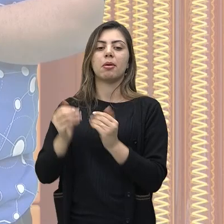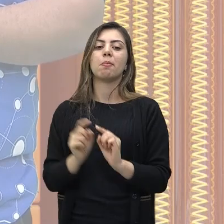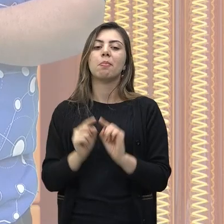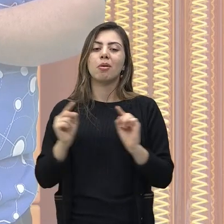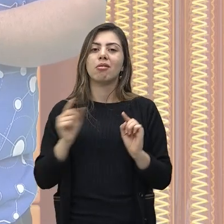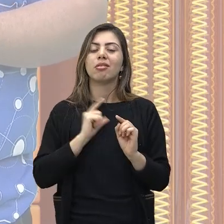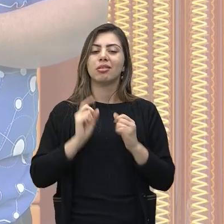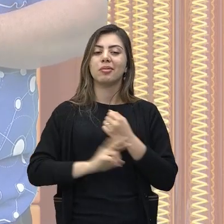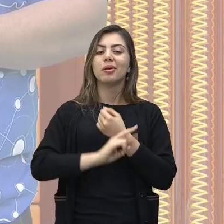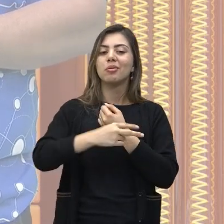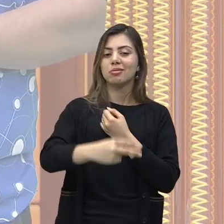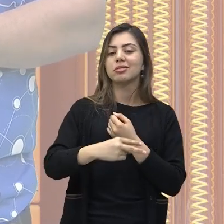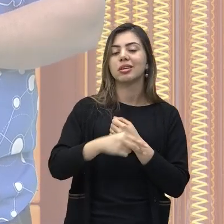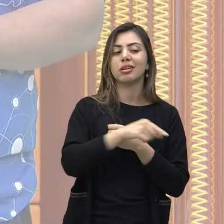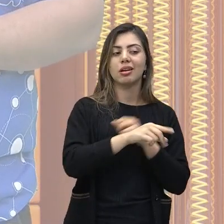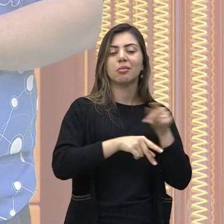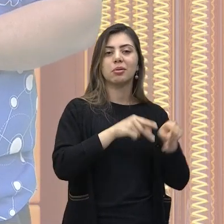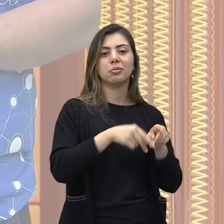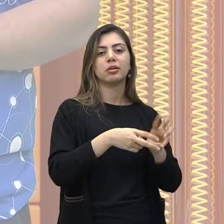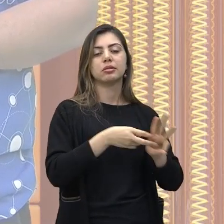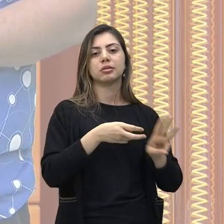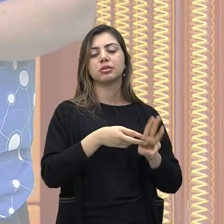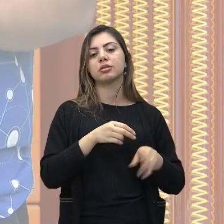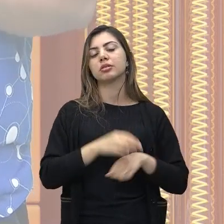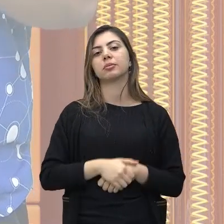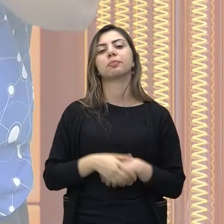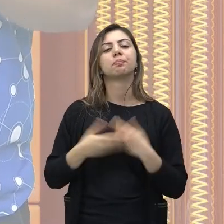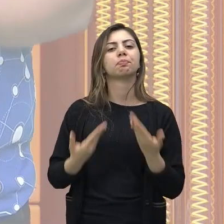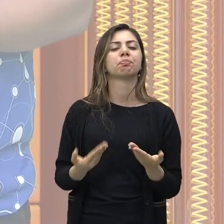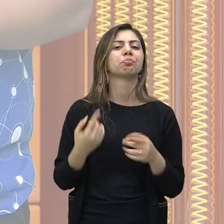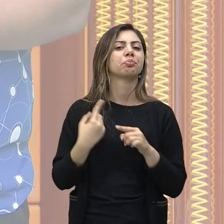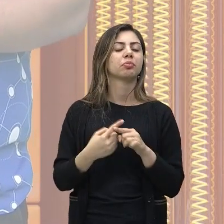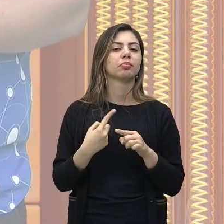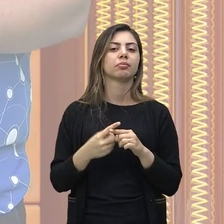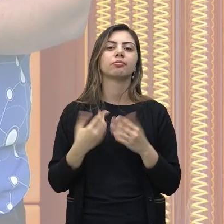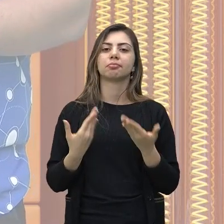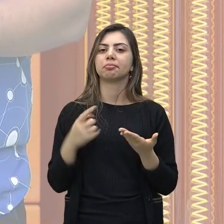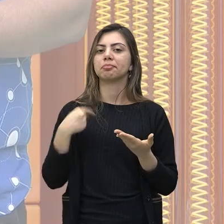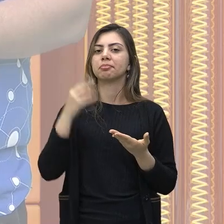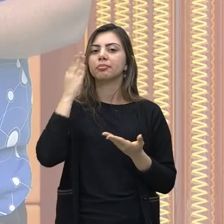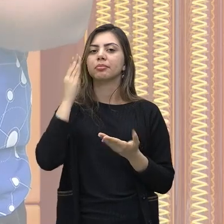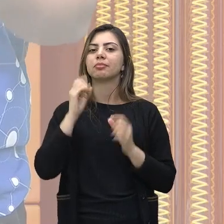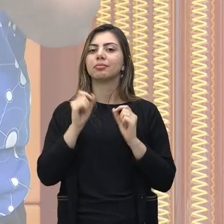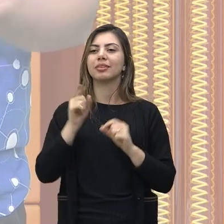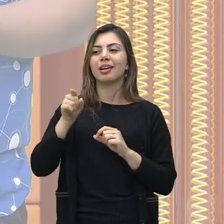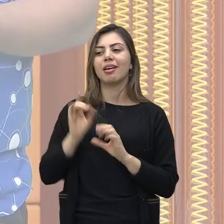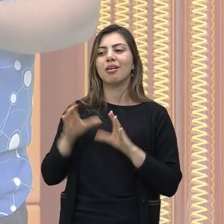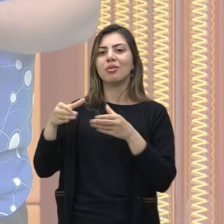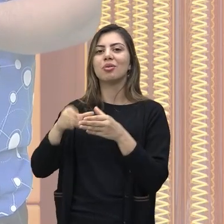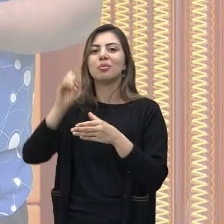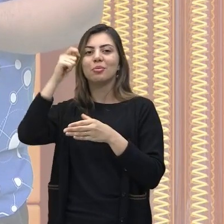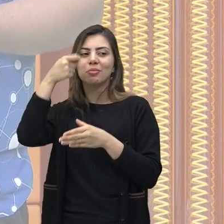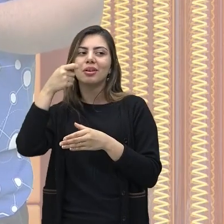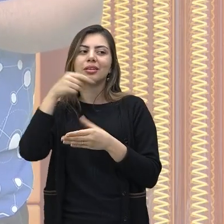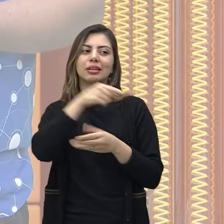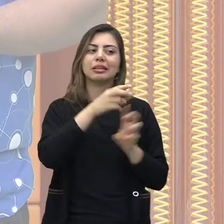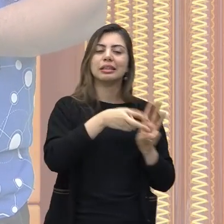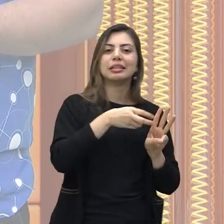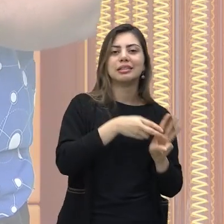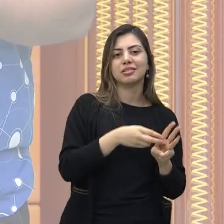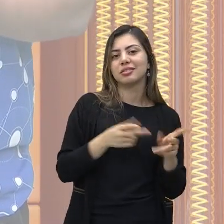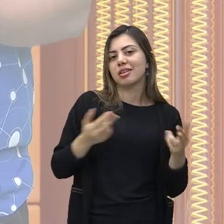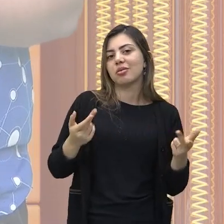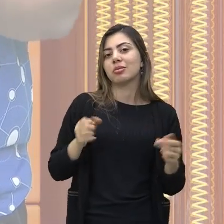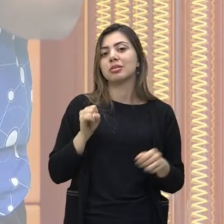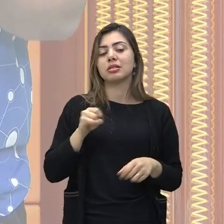impactos negativos para os povos indígenas. Por quê? Porque da mesma forma que aconteceu com os negros, os indígenas também. Se eles não tivessem